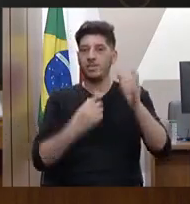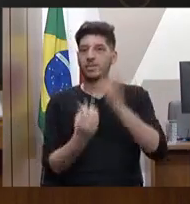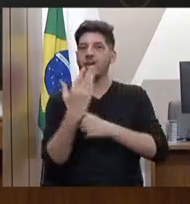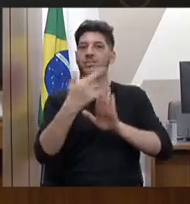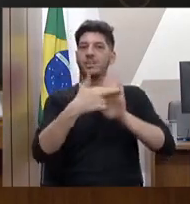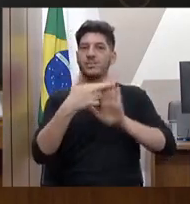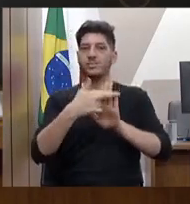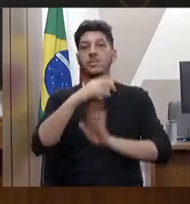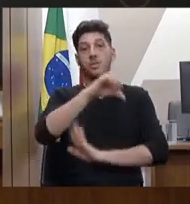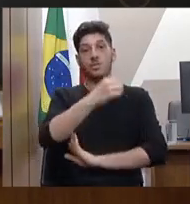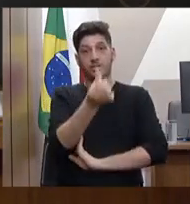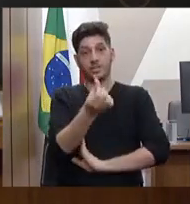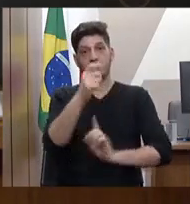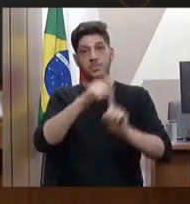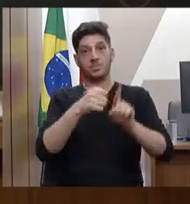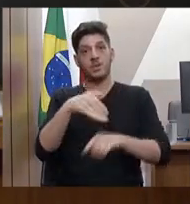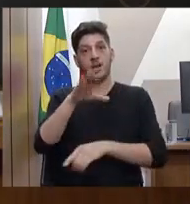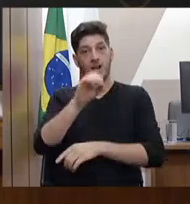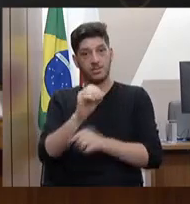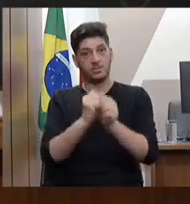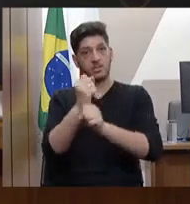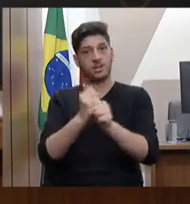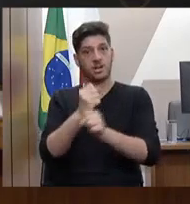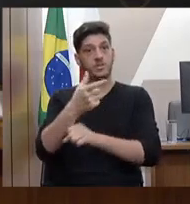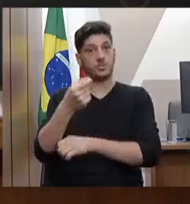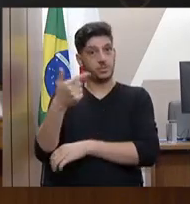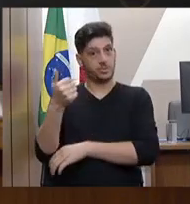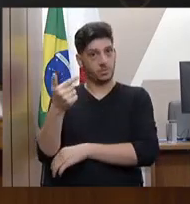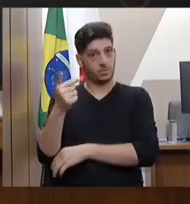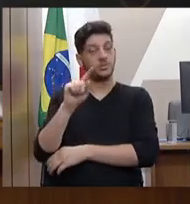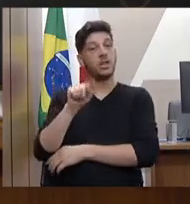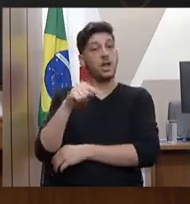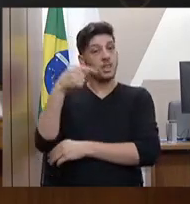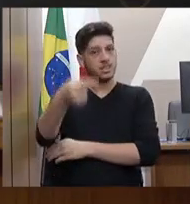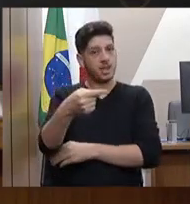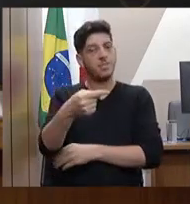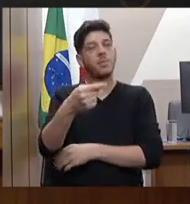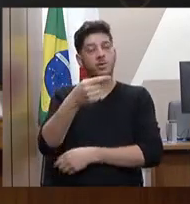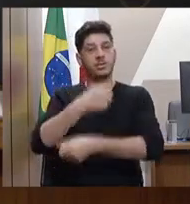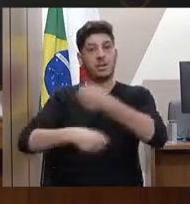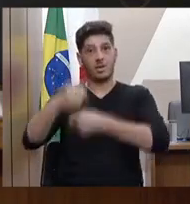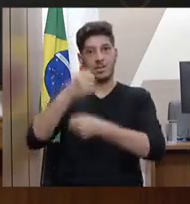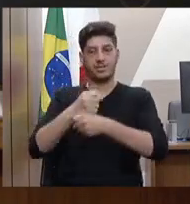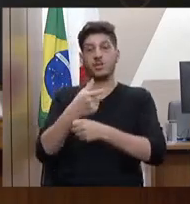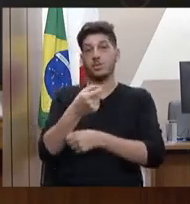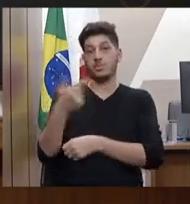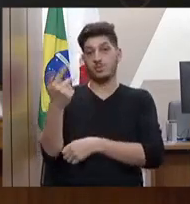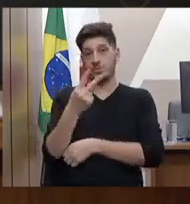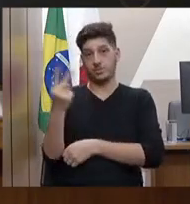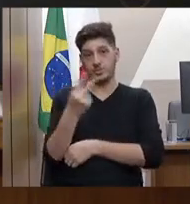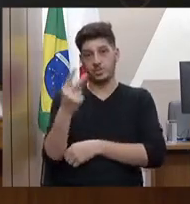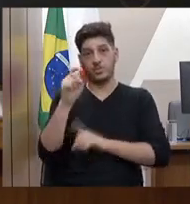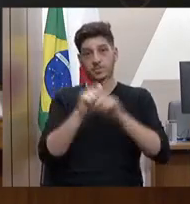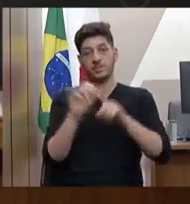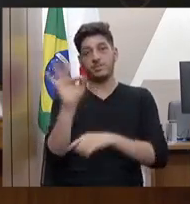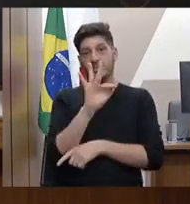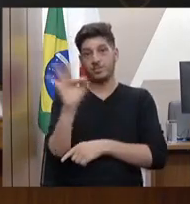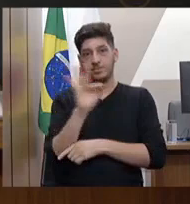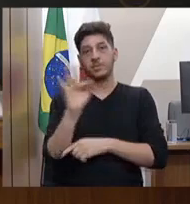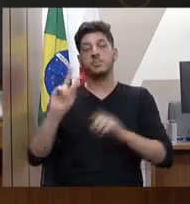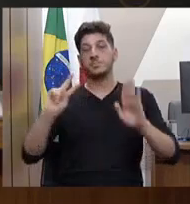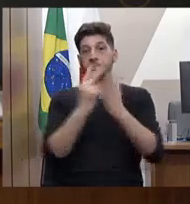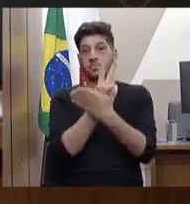96 de março de 2012 e posteriormente no ano passado em fevereiro de 2022